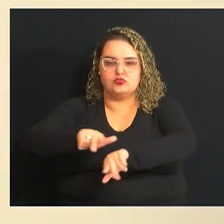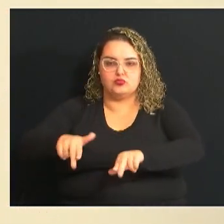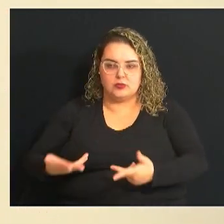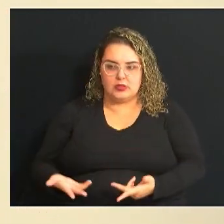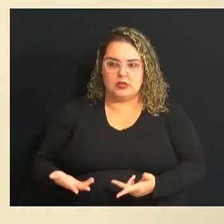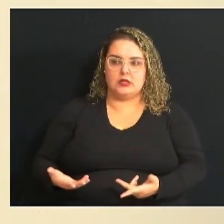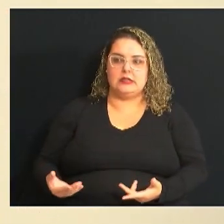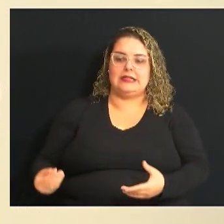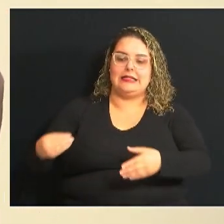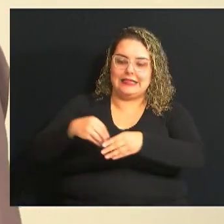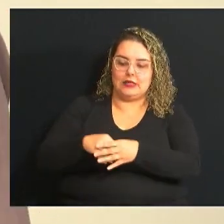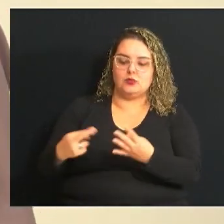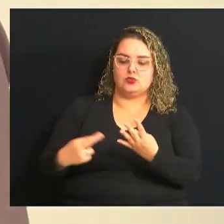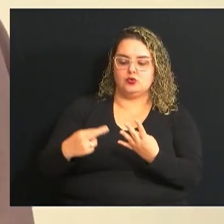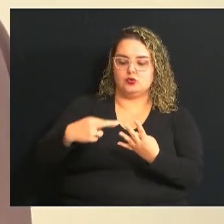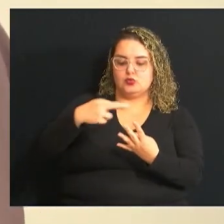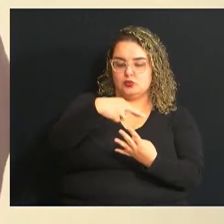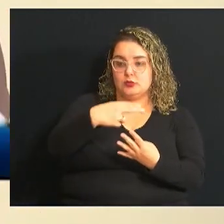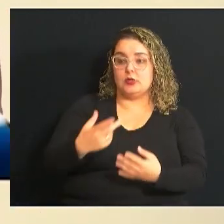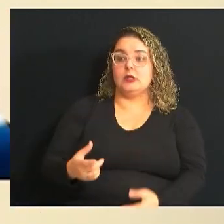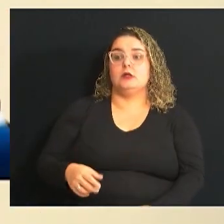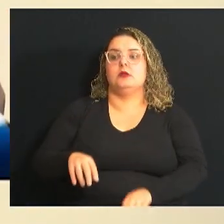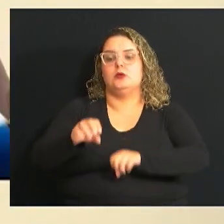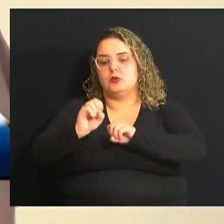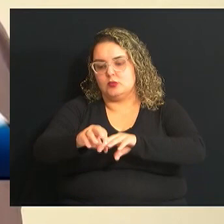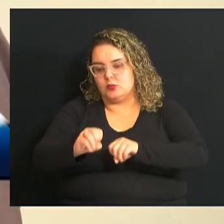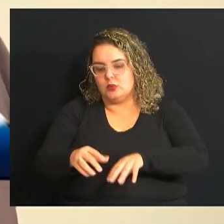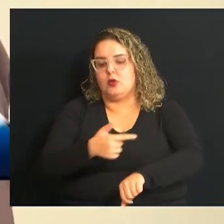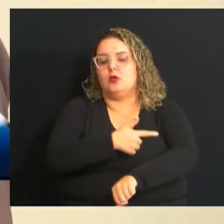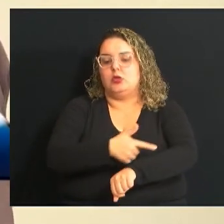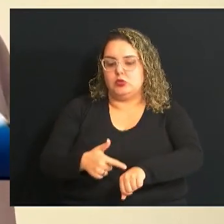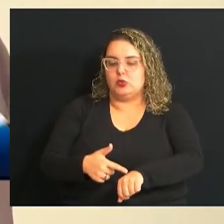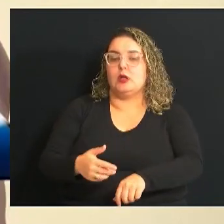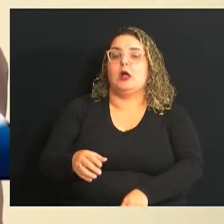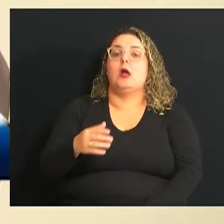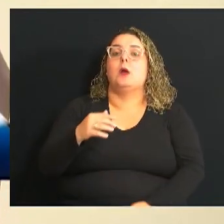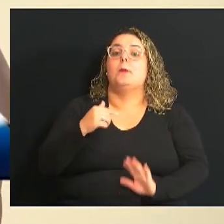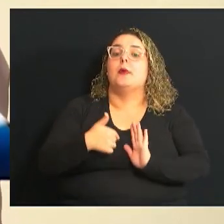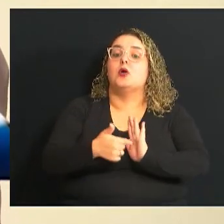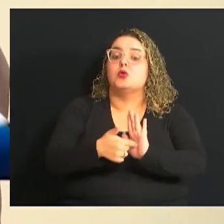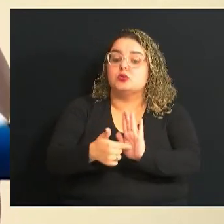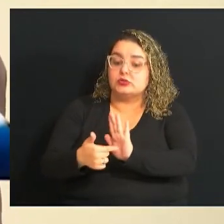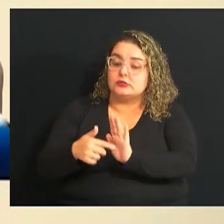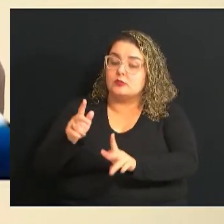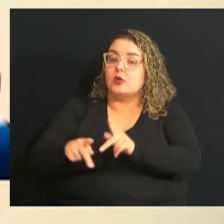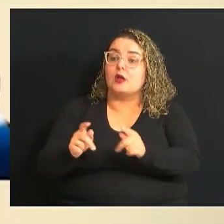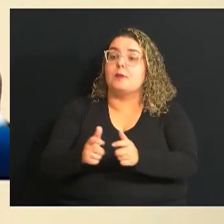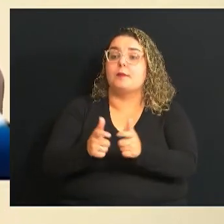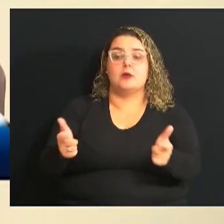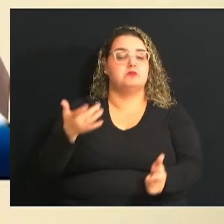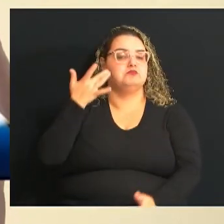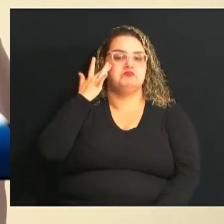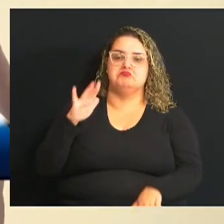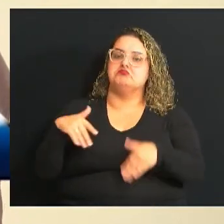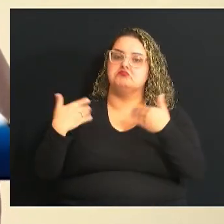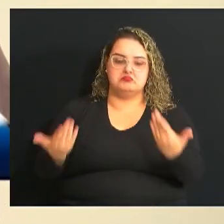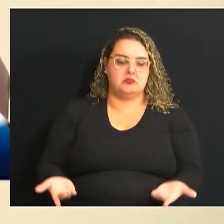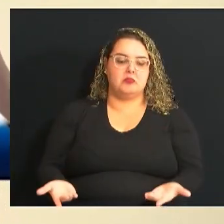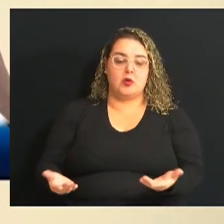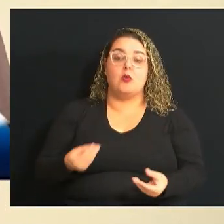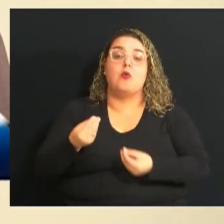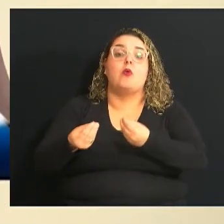qualidade, melhorar o critério de fiscalização, de controle social por parte dos usuários, e a